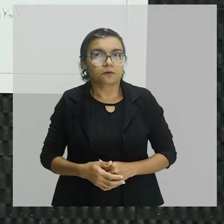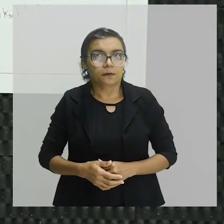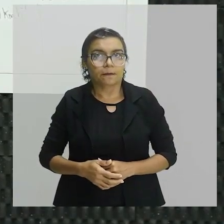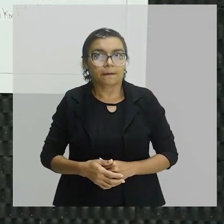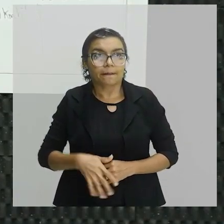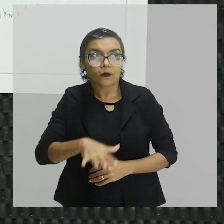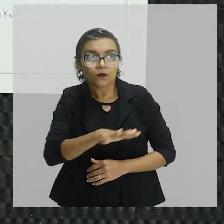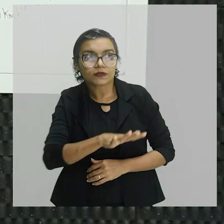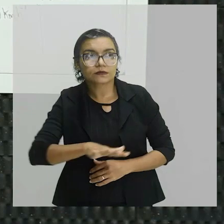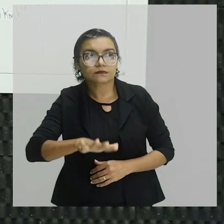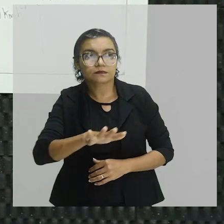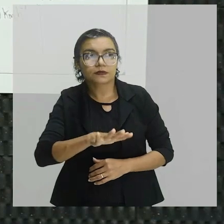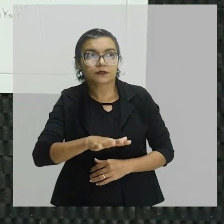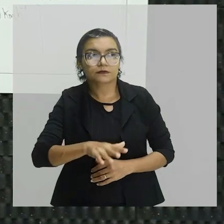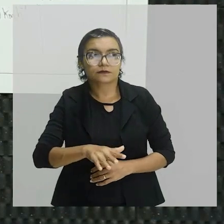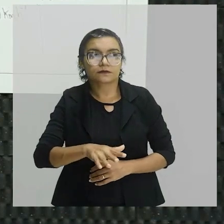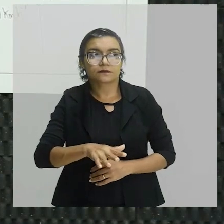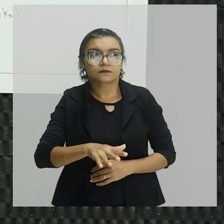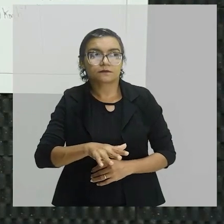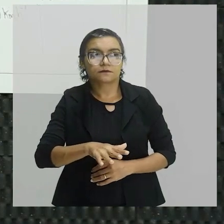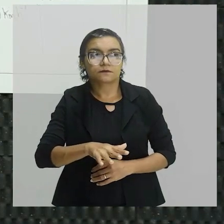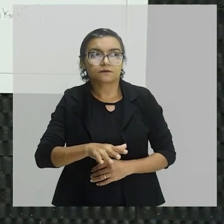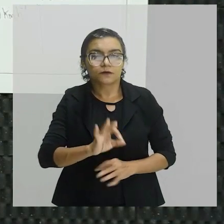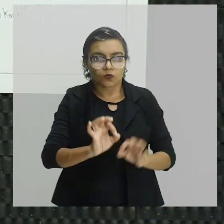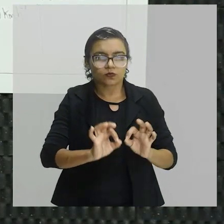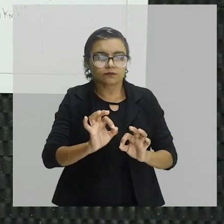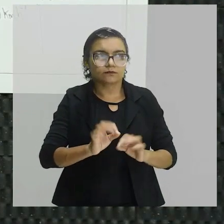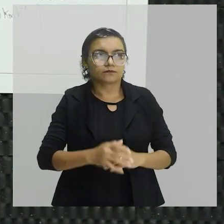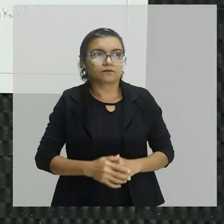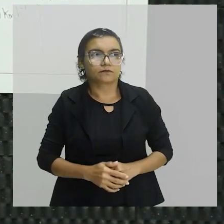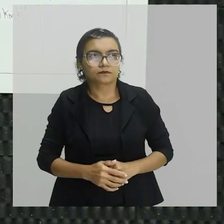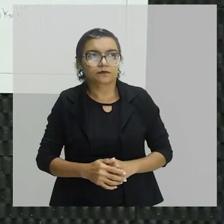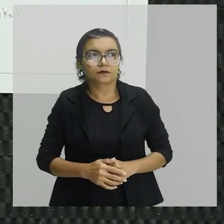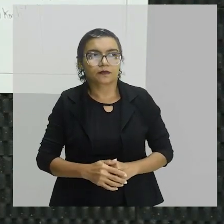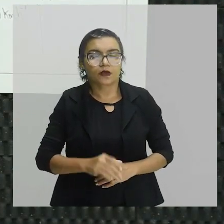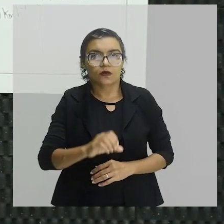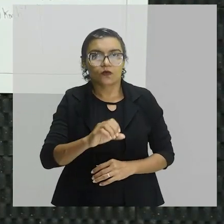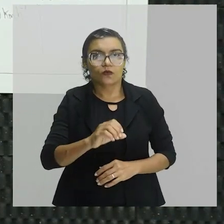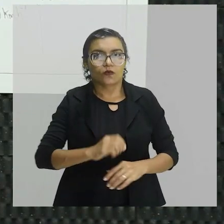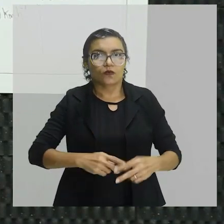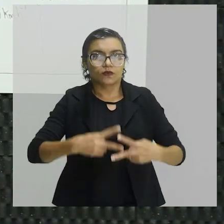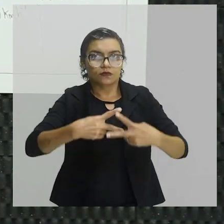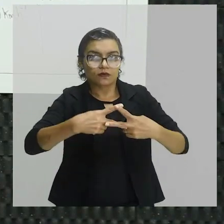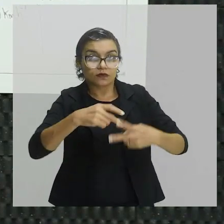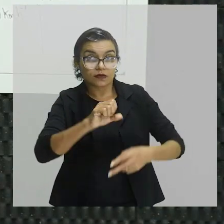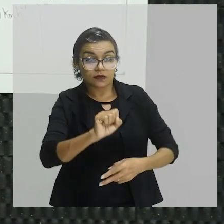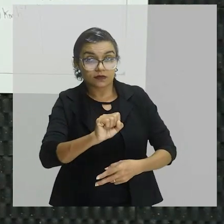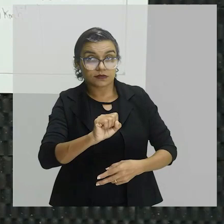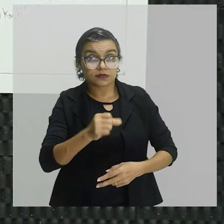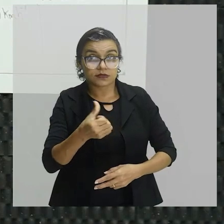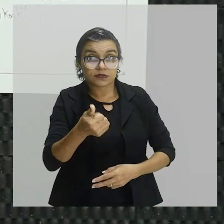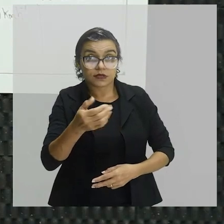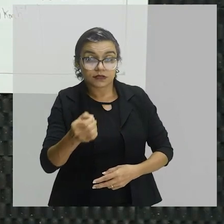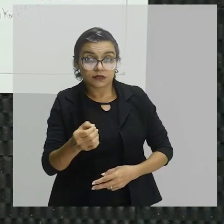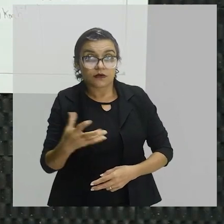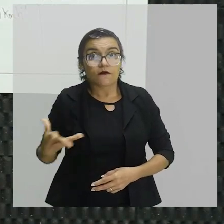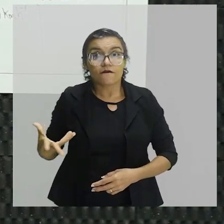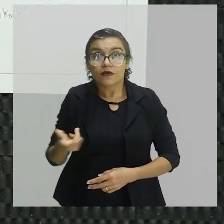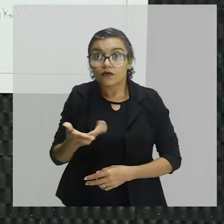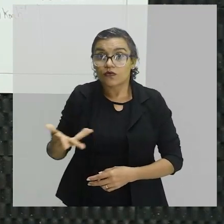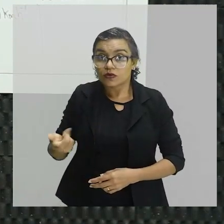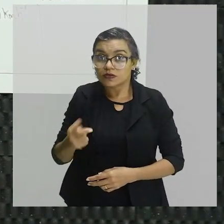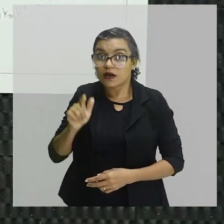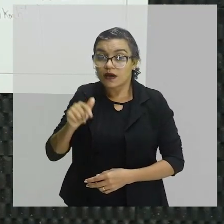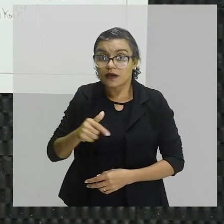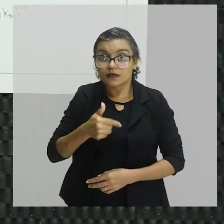60, só corrigindo, né? E a velocidade que ele vai fazer é de